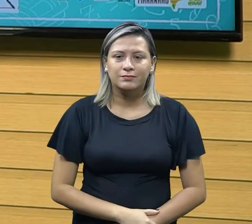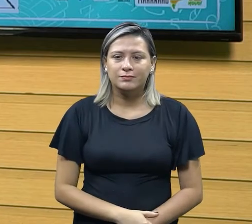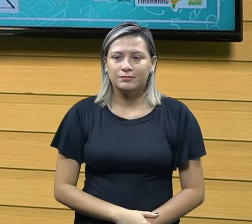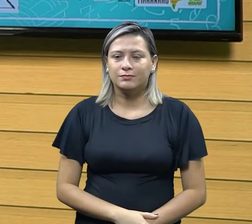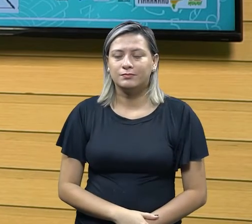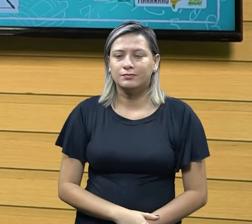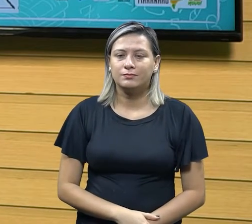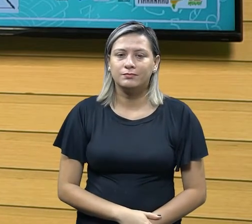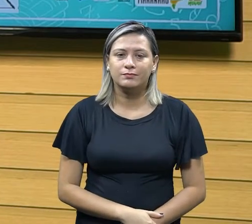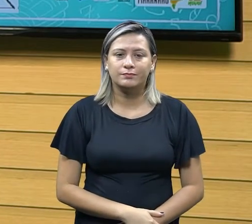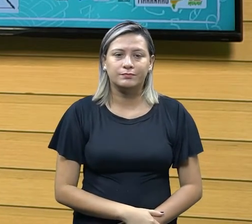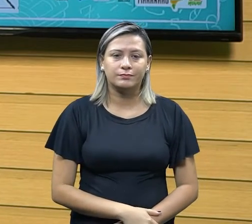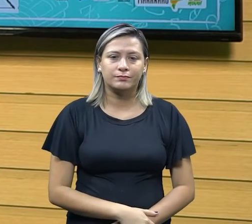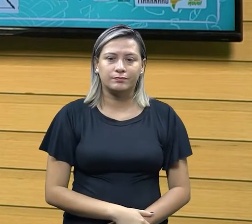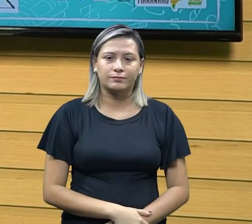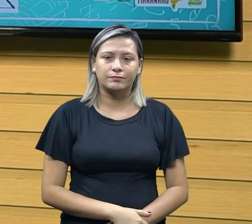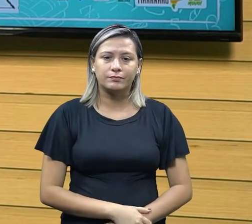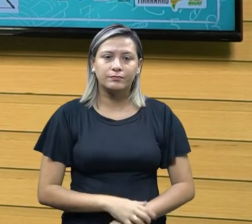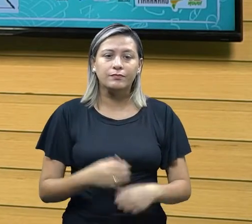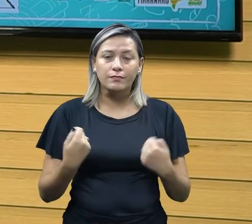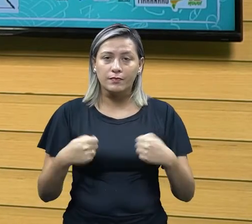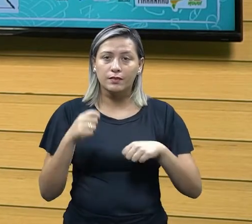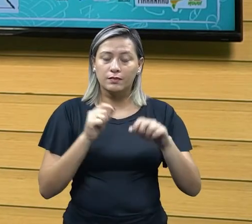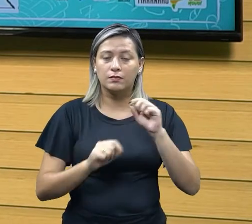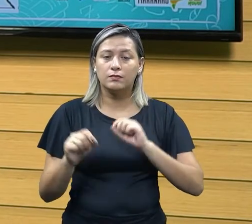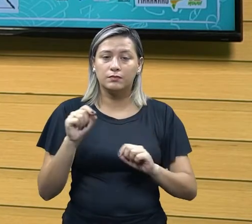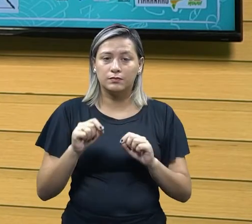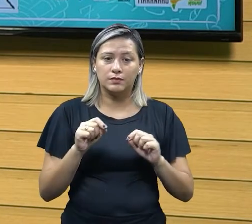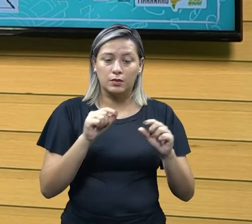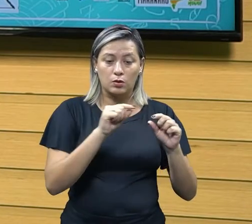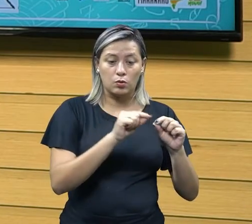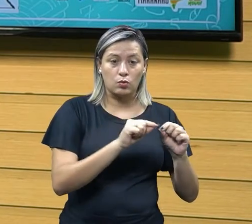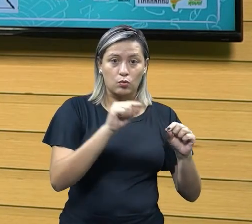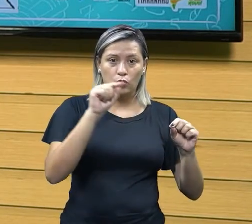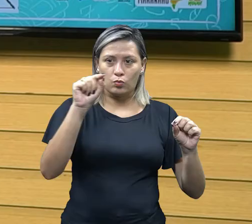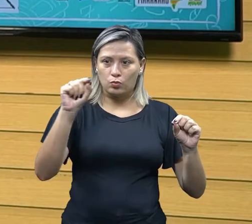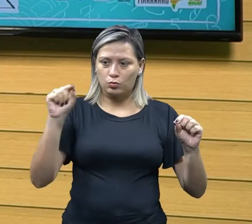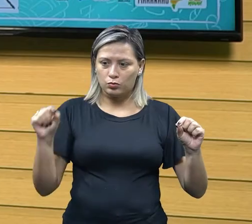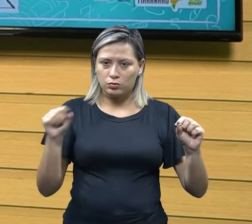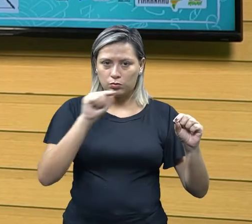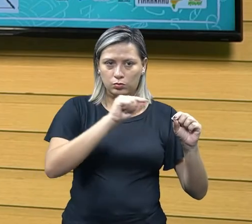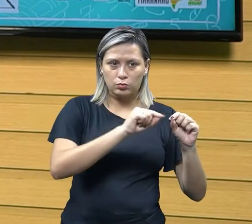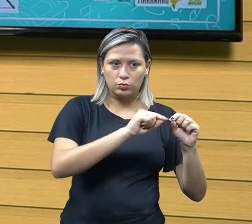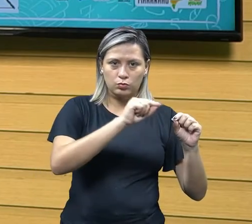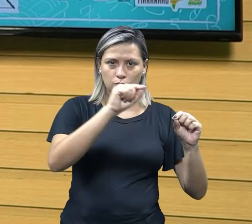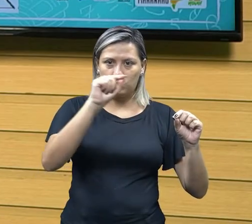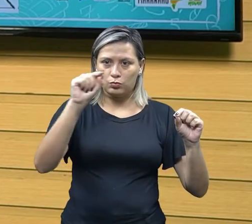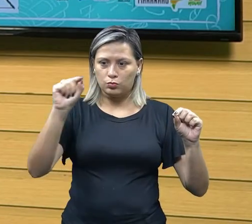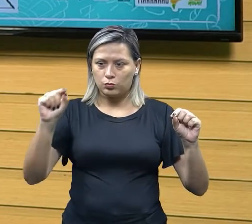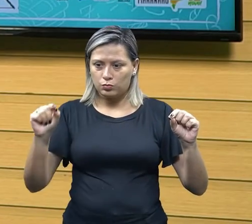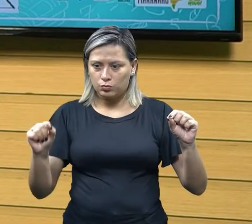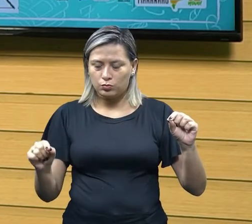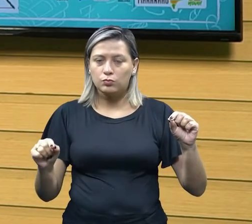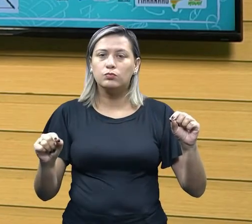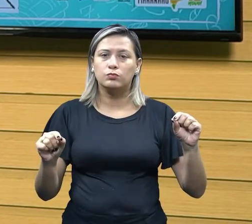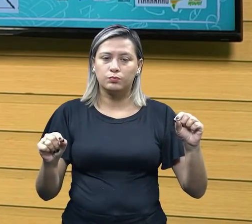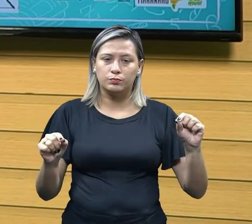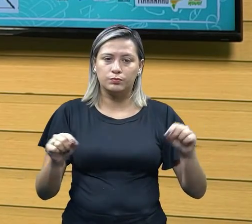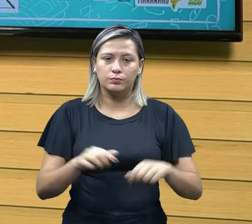ali selecionados. Mas, obviamente, eles têm que ser pontos em que o arco consiga